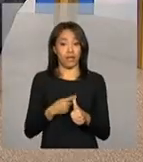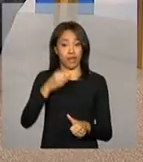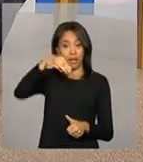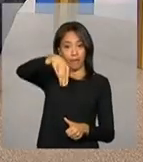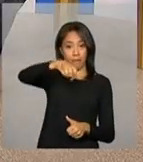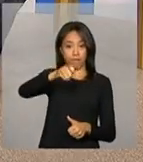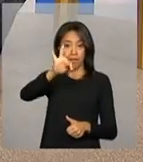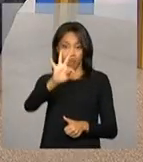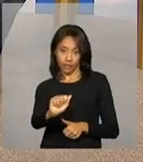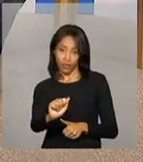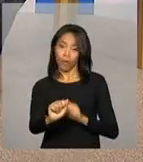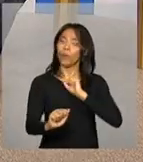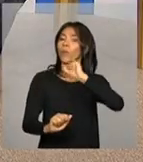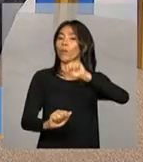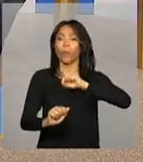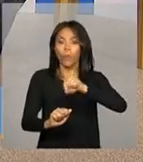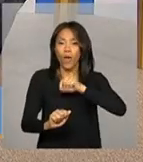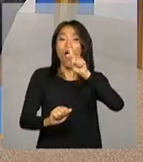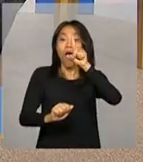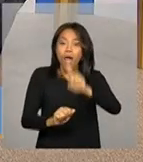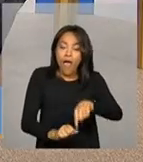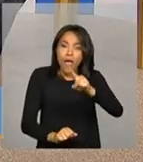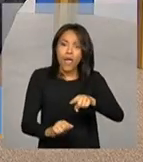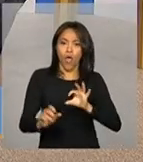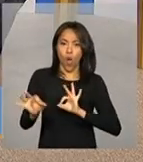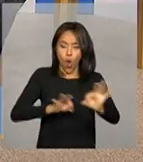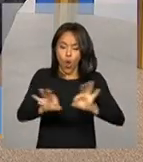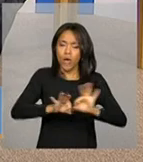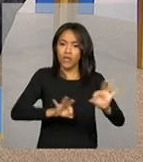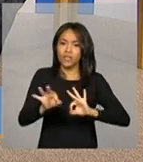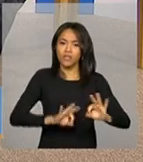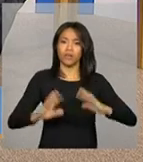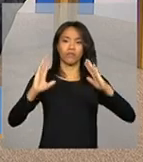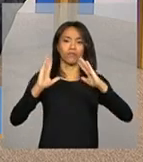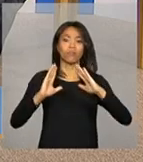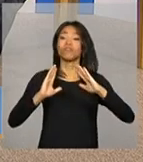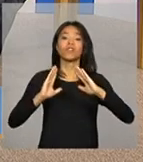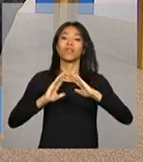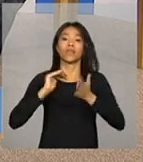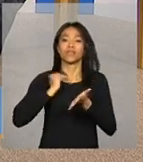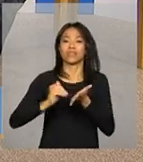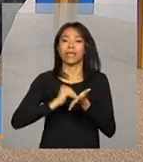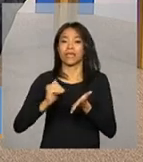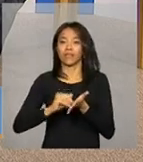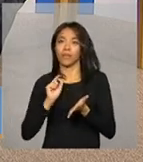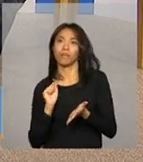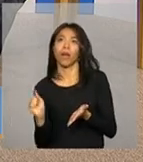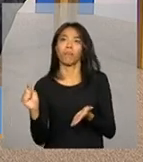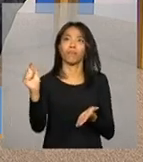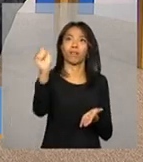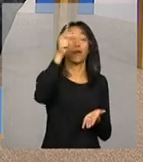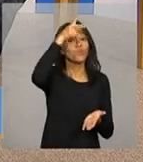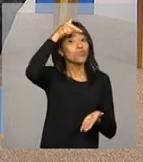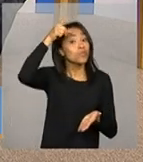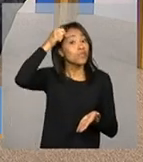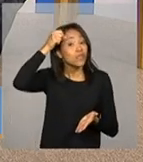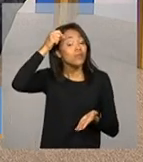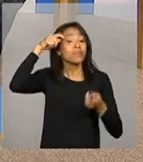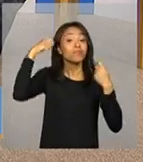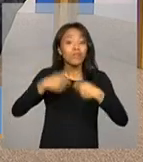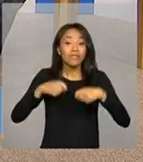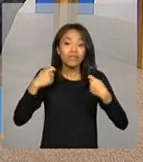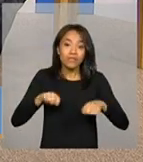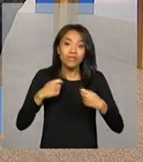atuamos é a estruturação das secretarias municipais para criança se adequarem à Nova